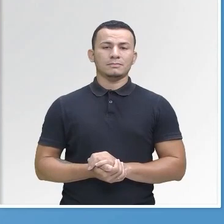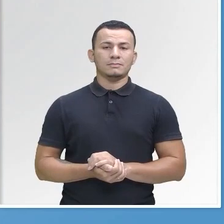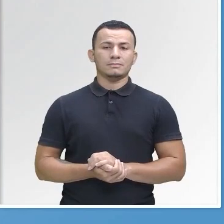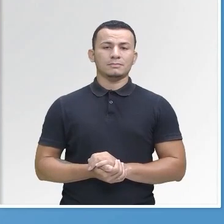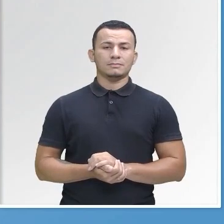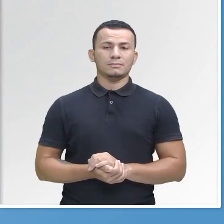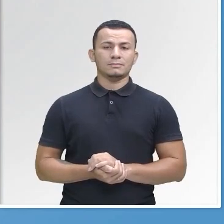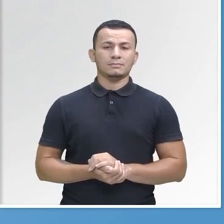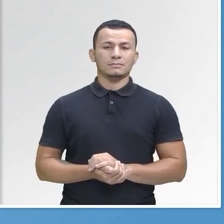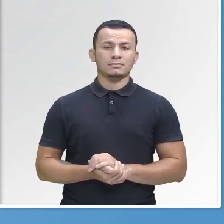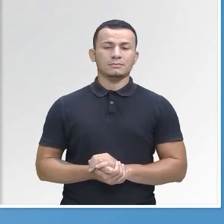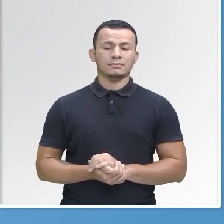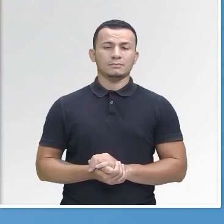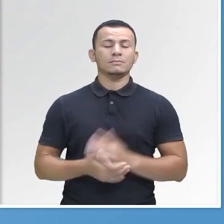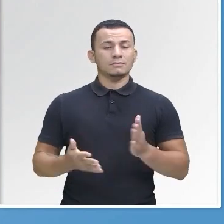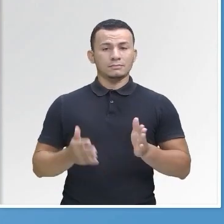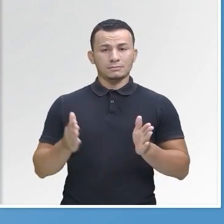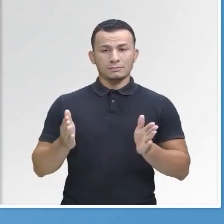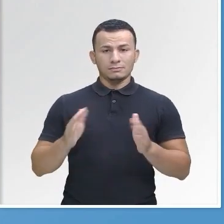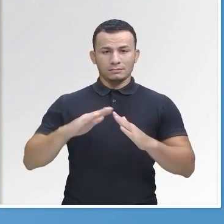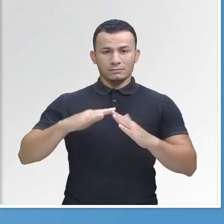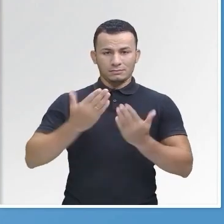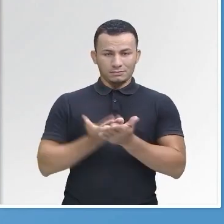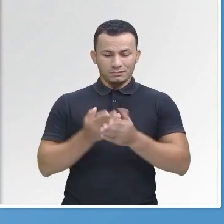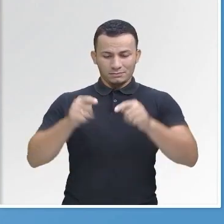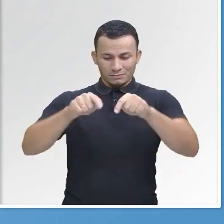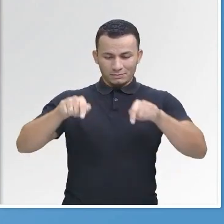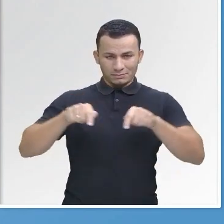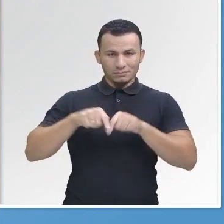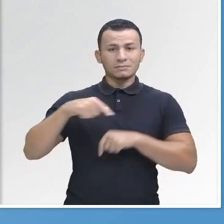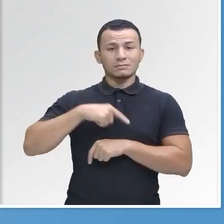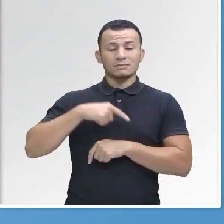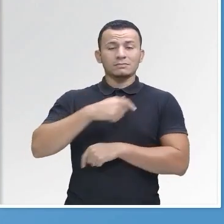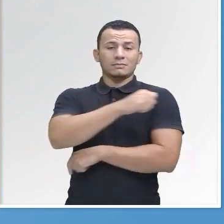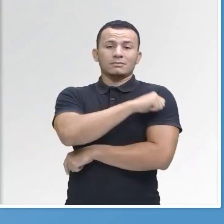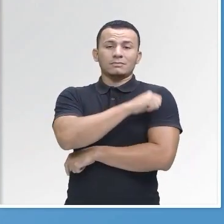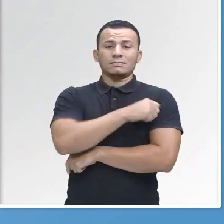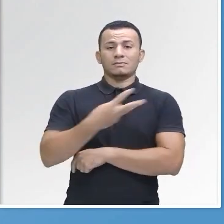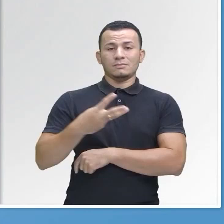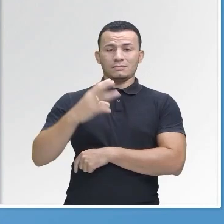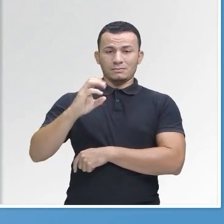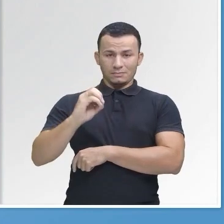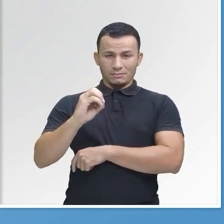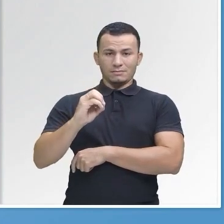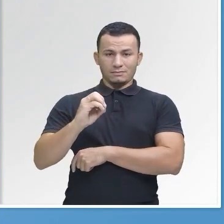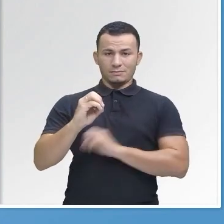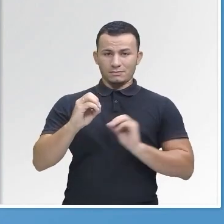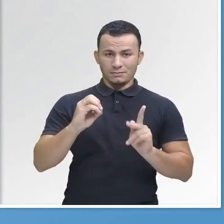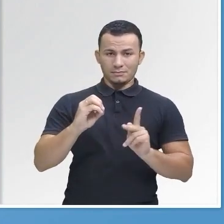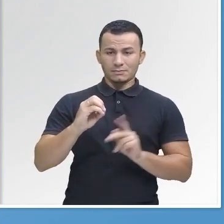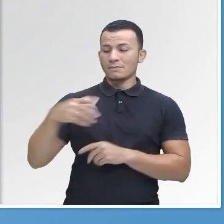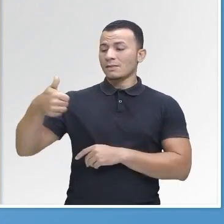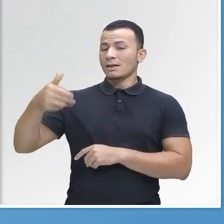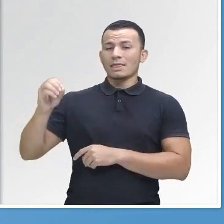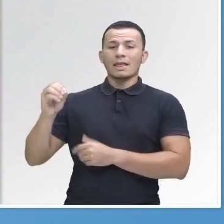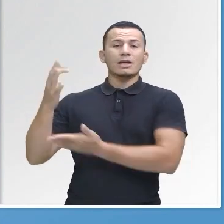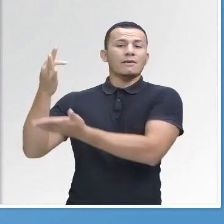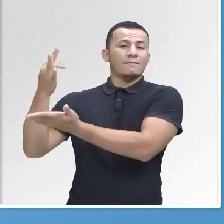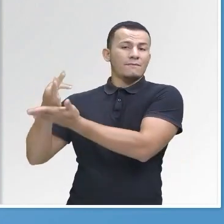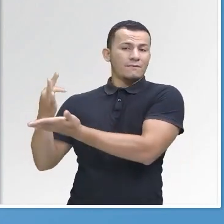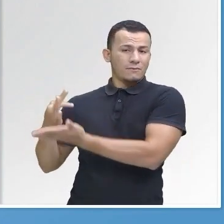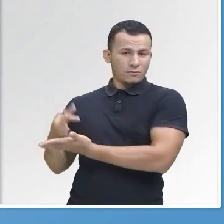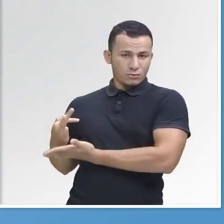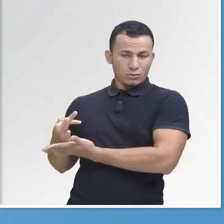Bom, na sala de João há 30 alunos. 10 faltaram à